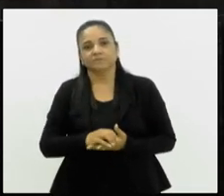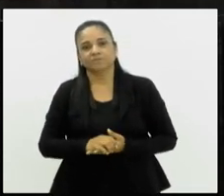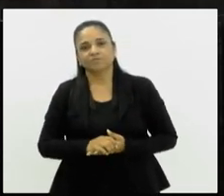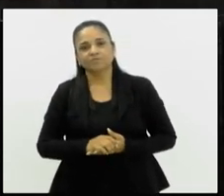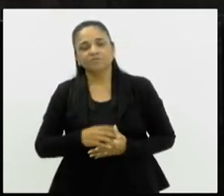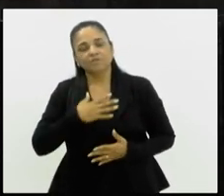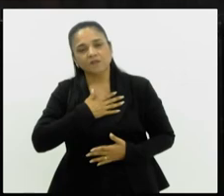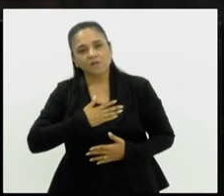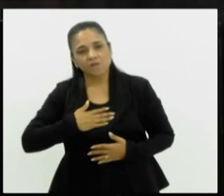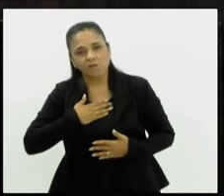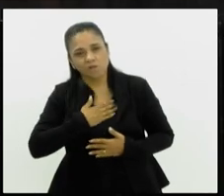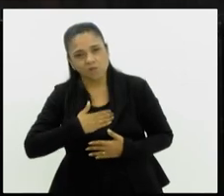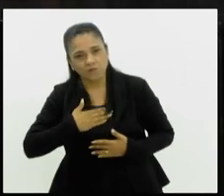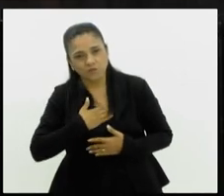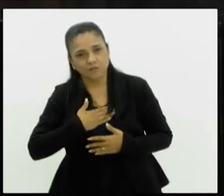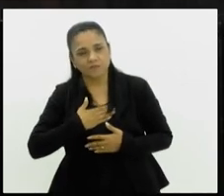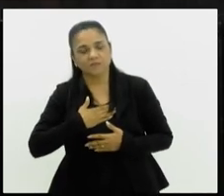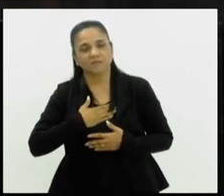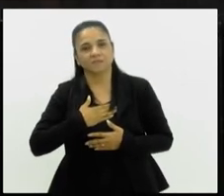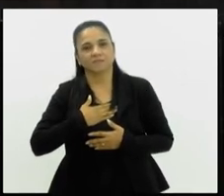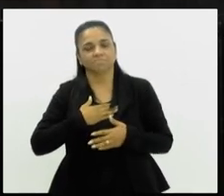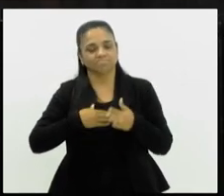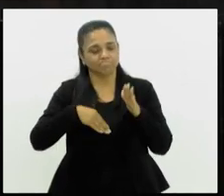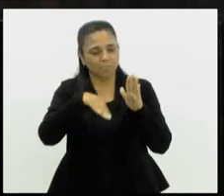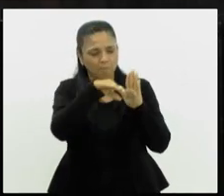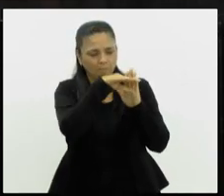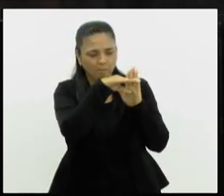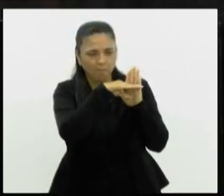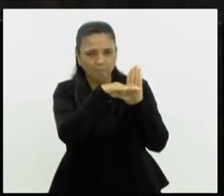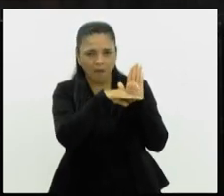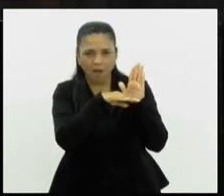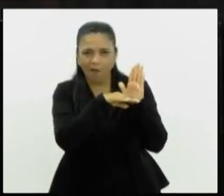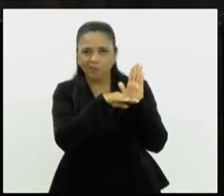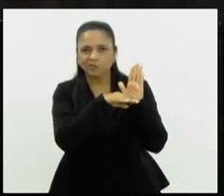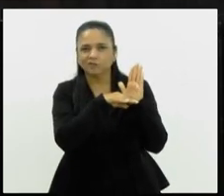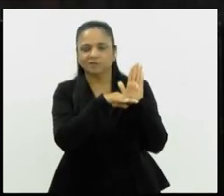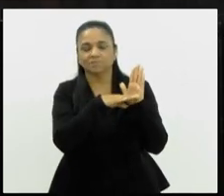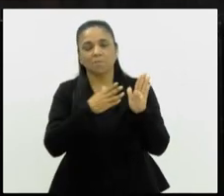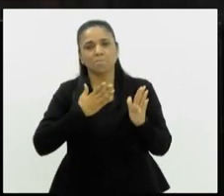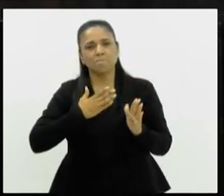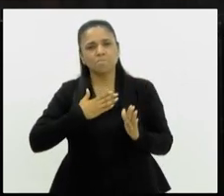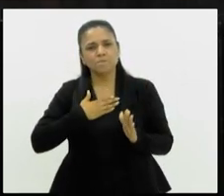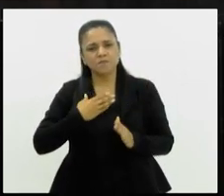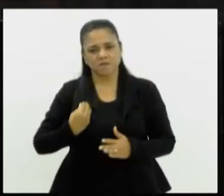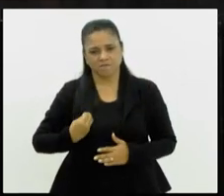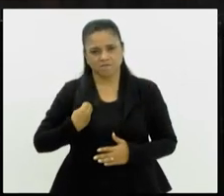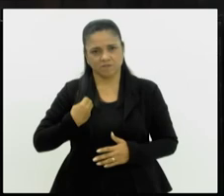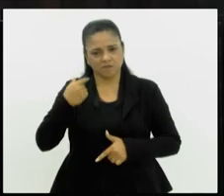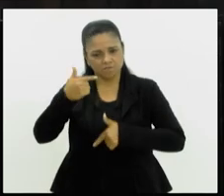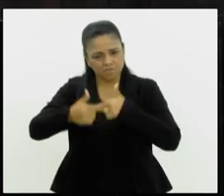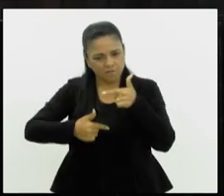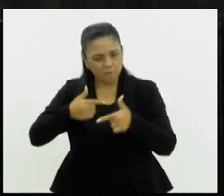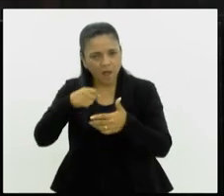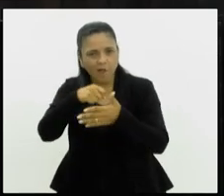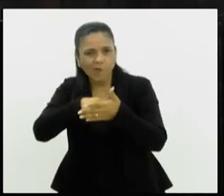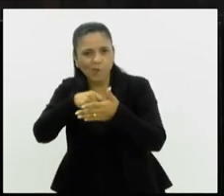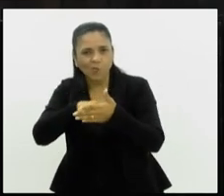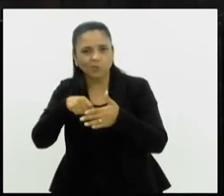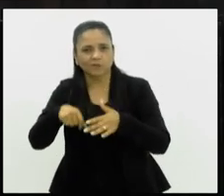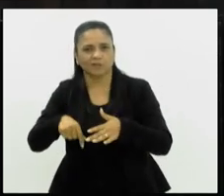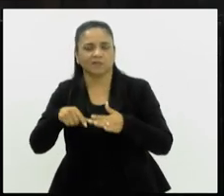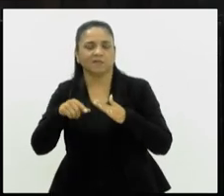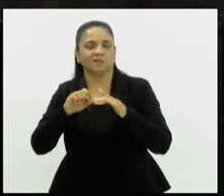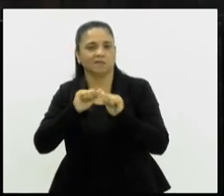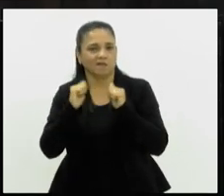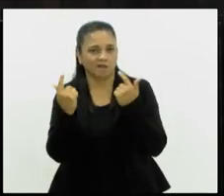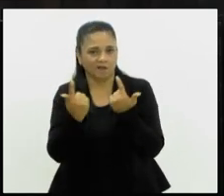gostaria de trazer neste momento uma pauta que tem sido a pauta da minha vida nesta casa. A pauta na